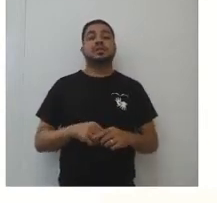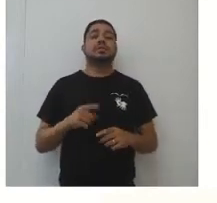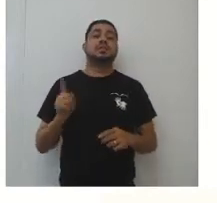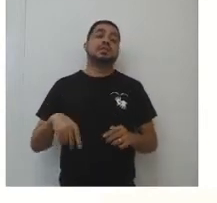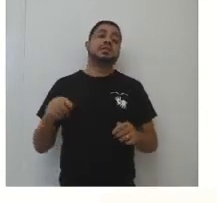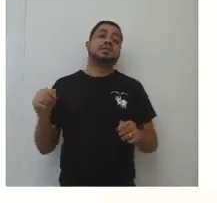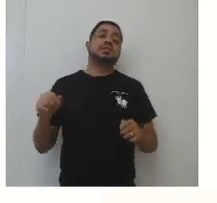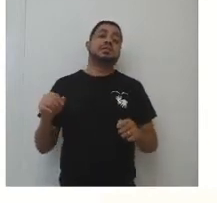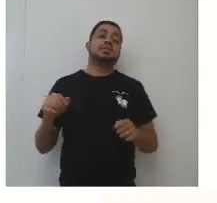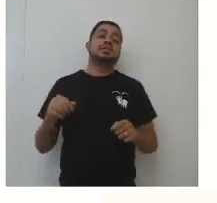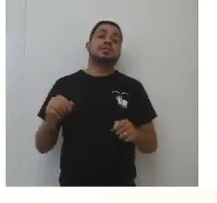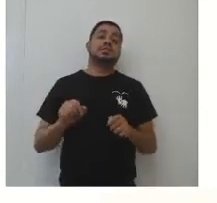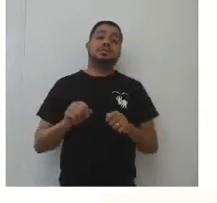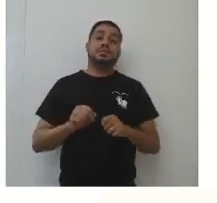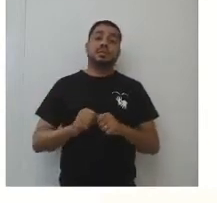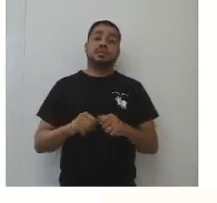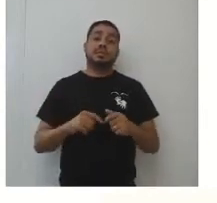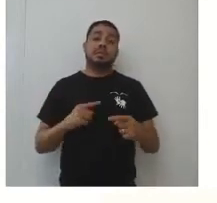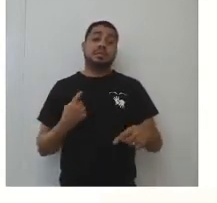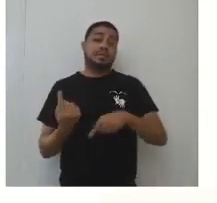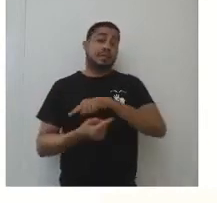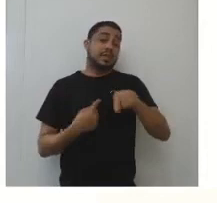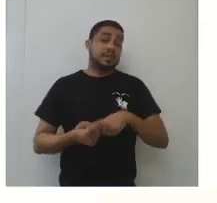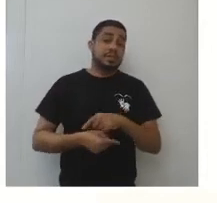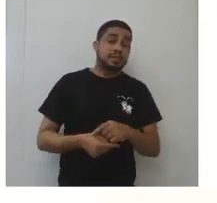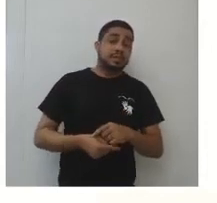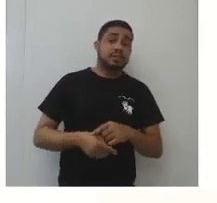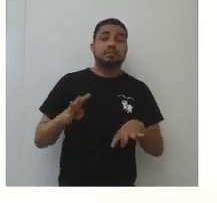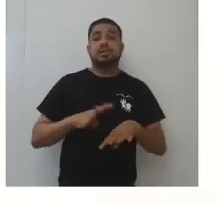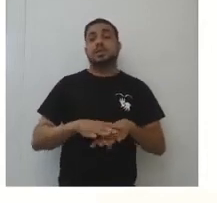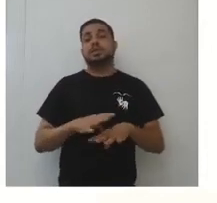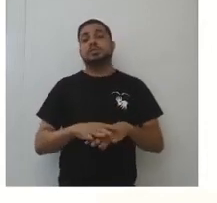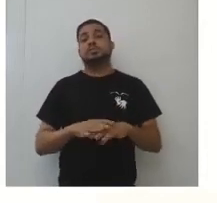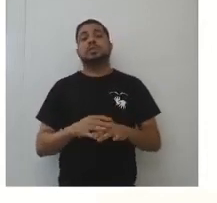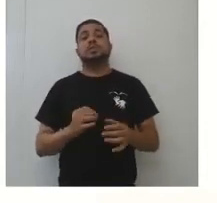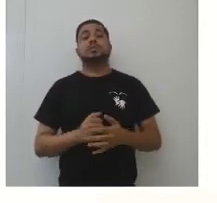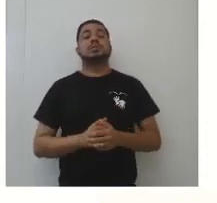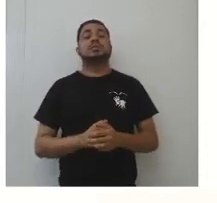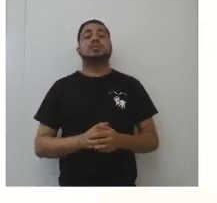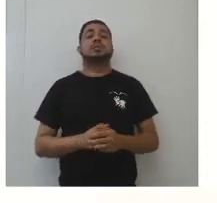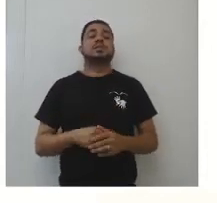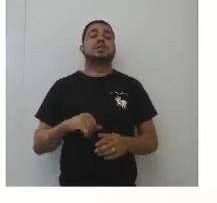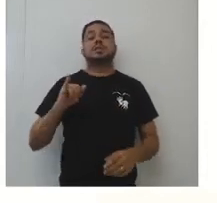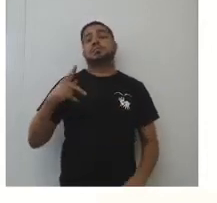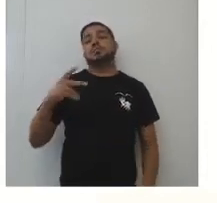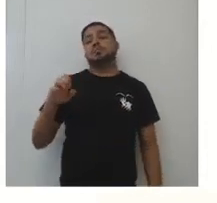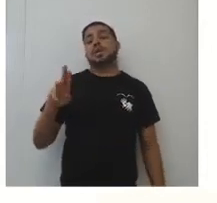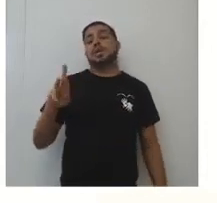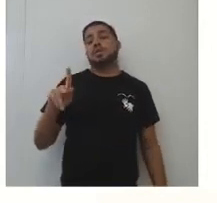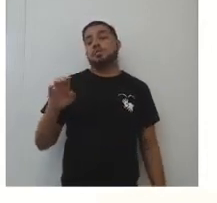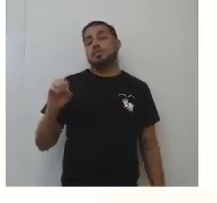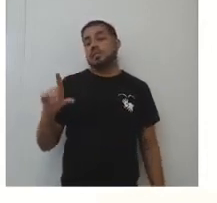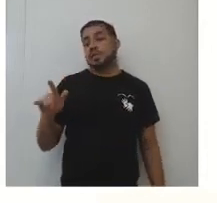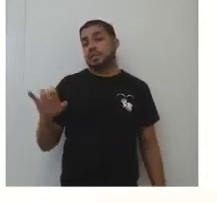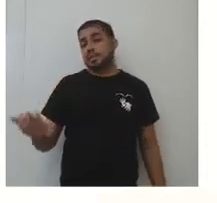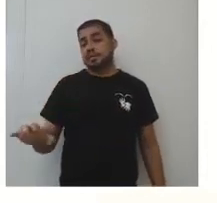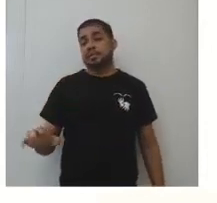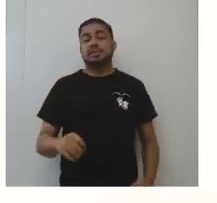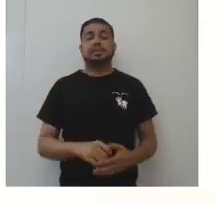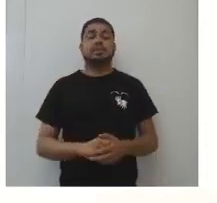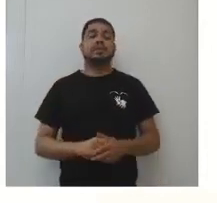de uma função tipo inversa. A matemática chama de uma hipérbole, como se fosse uma